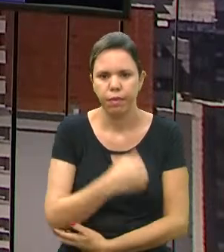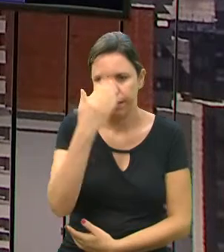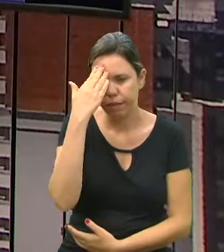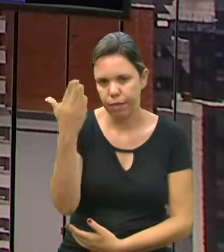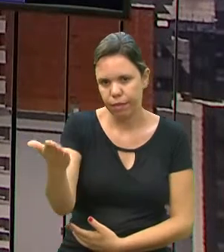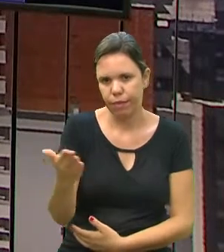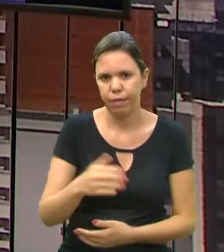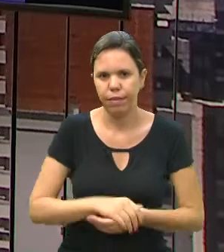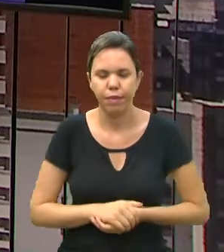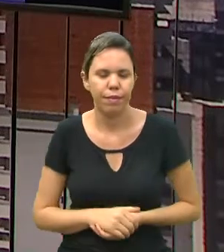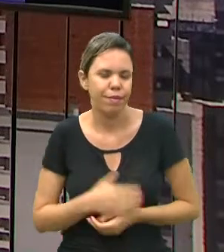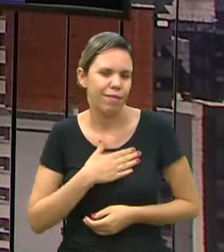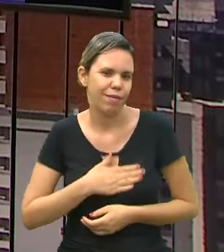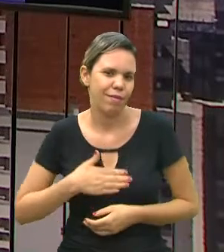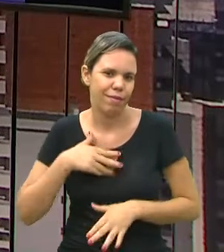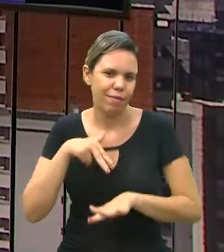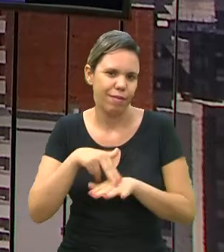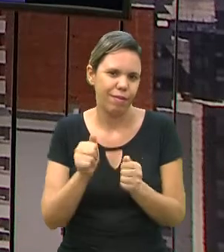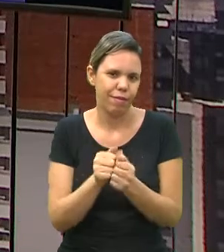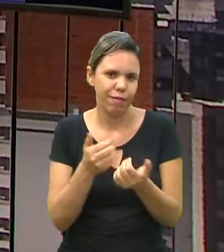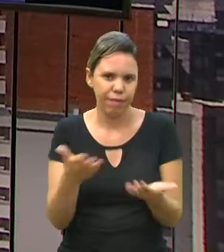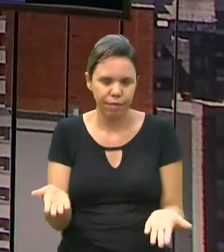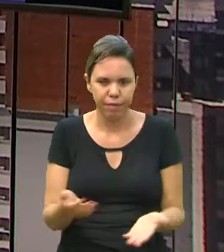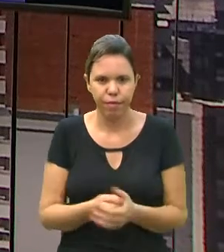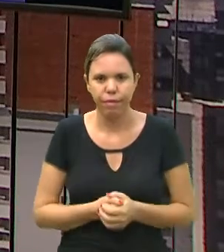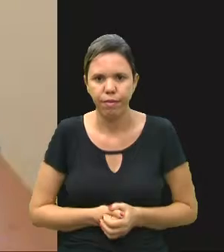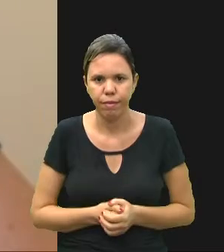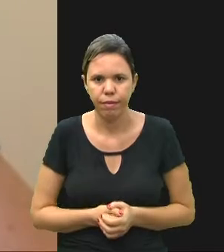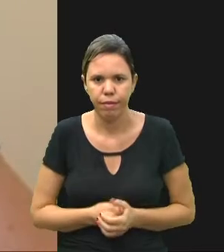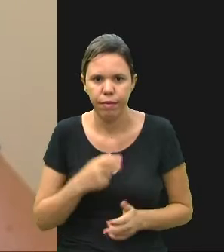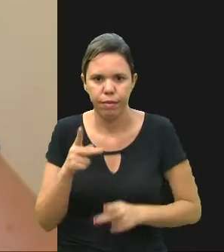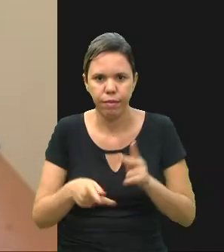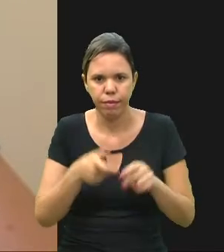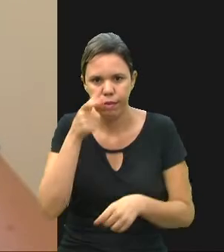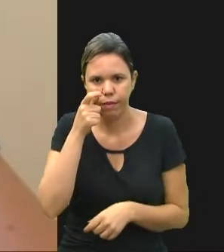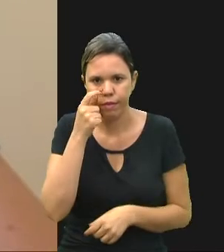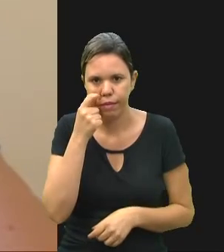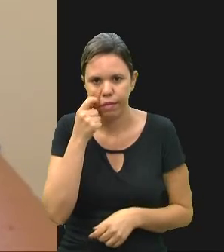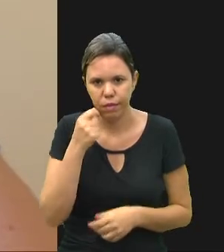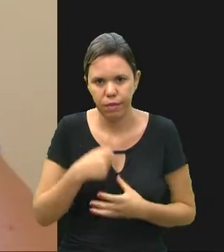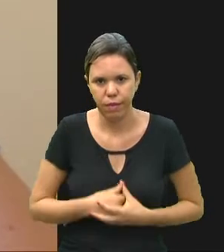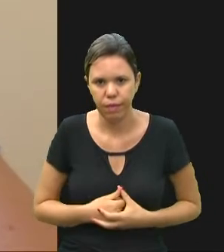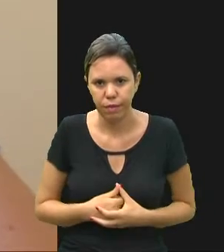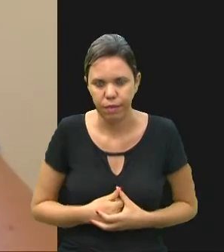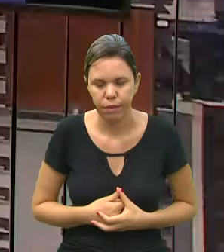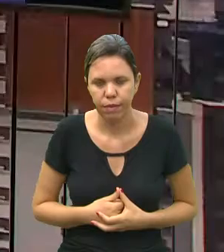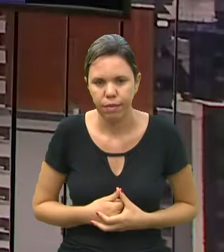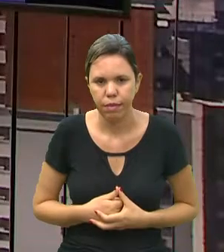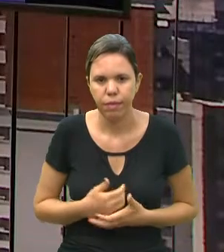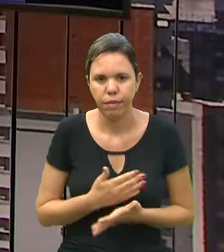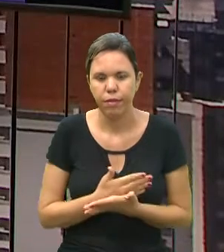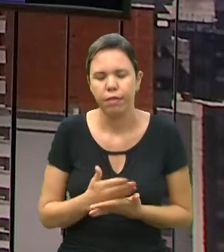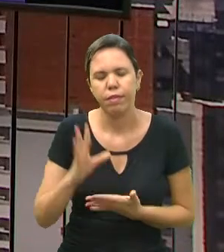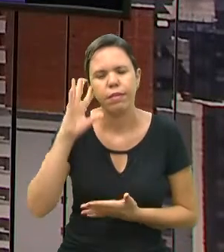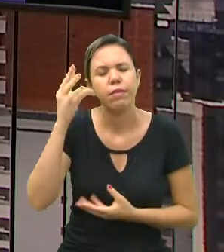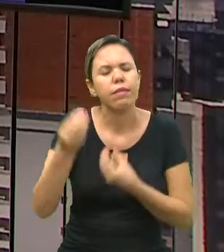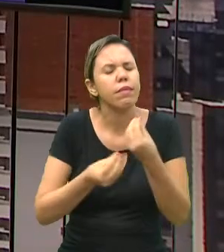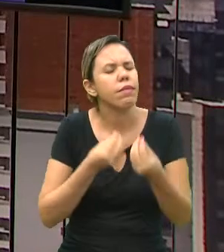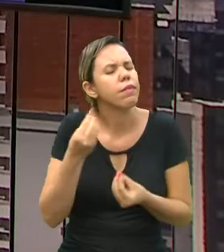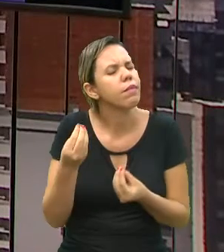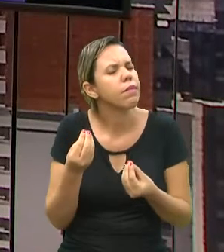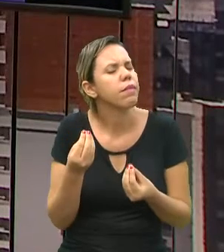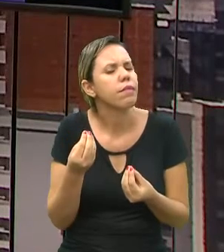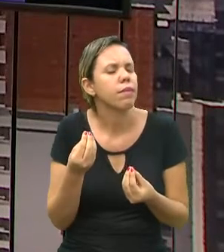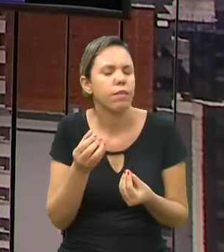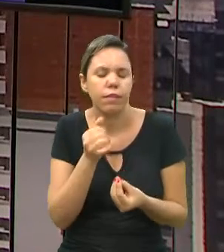Eu que agradeço, Mariana. Satisfação estar aqui contigo e com os seus telespectadores. Frederico, eu queria começar entendendo